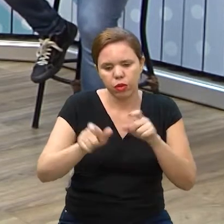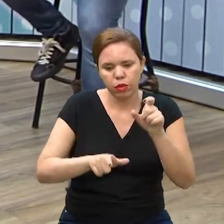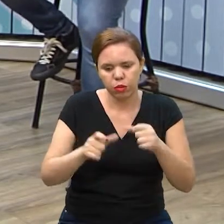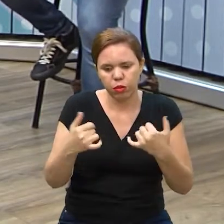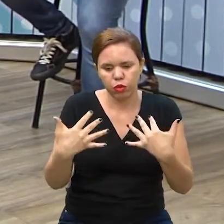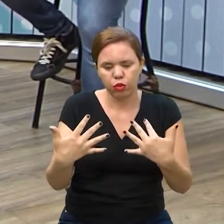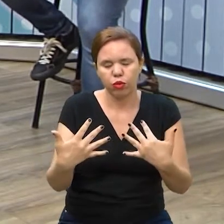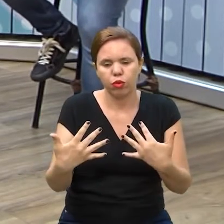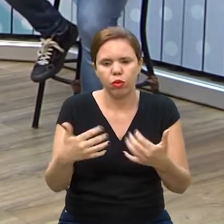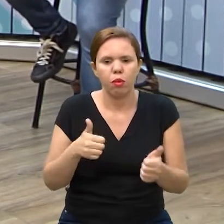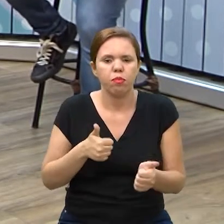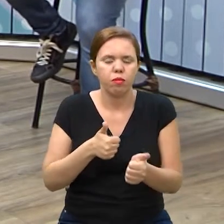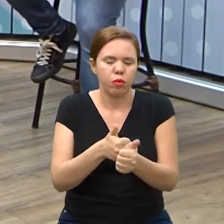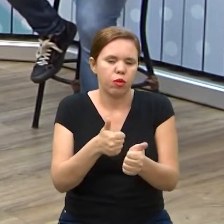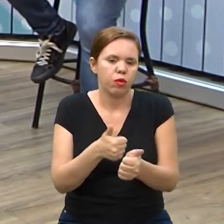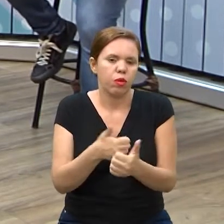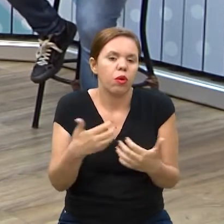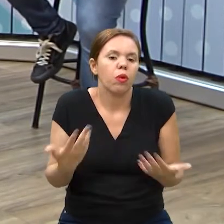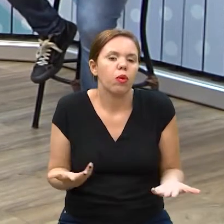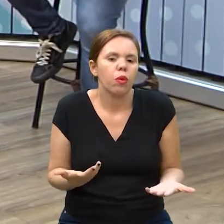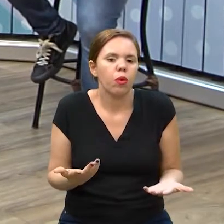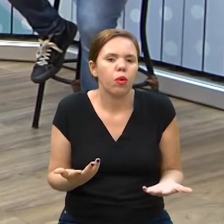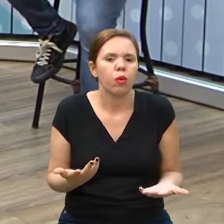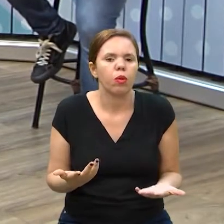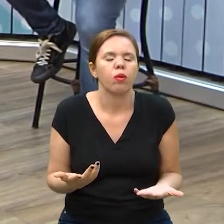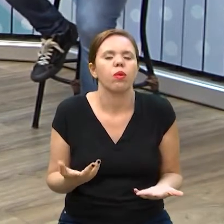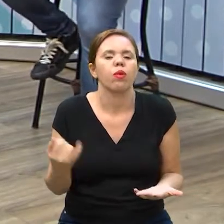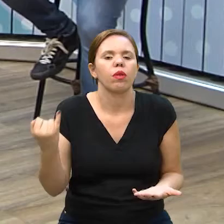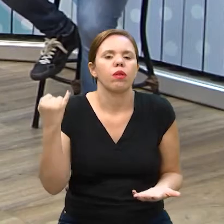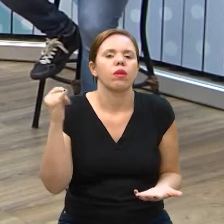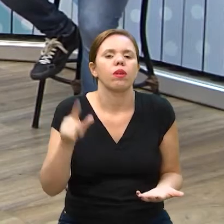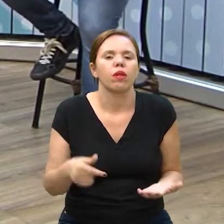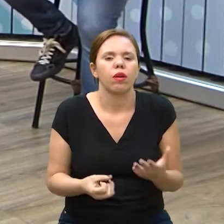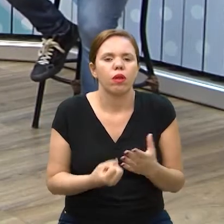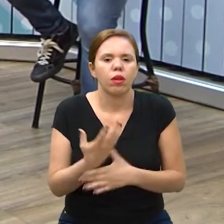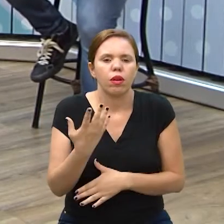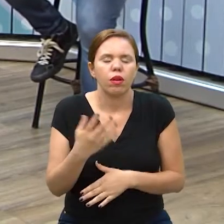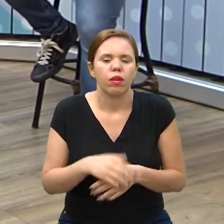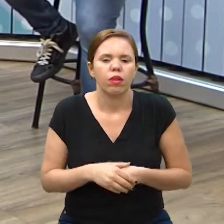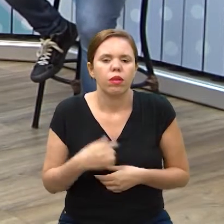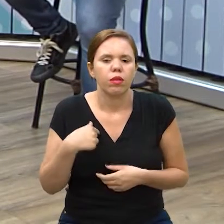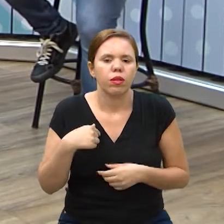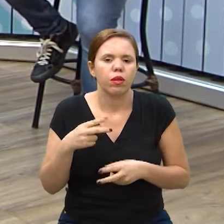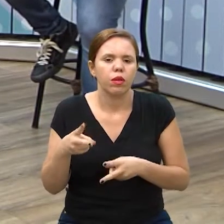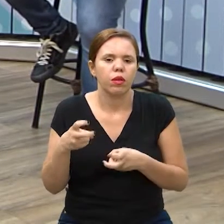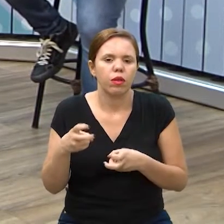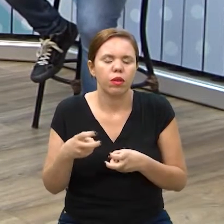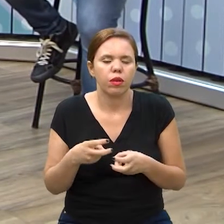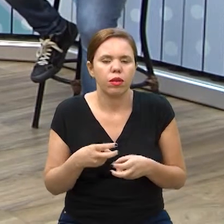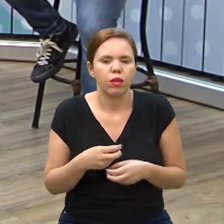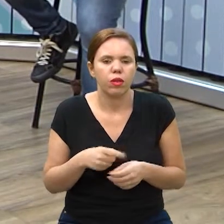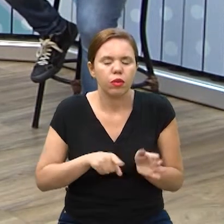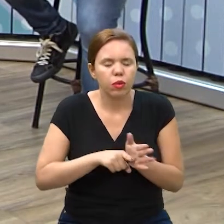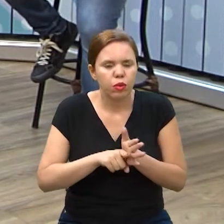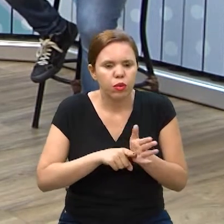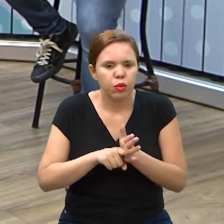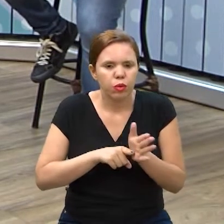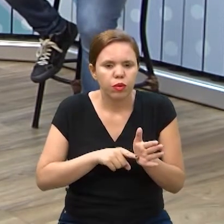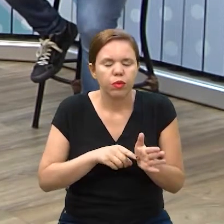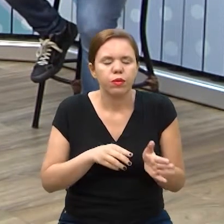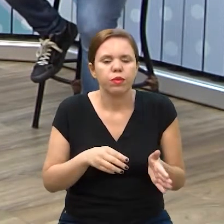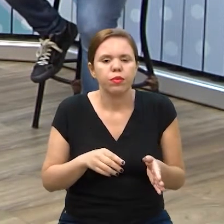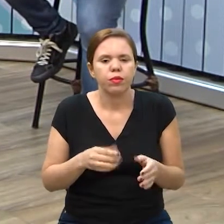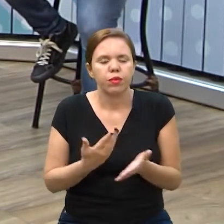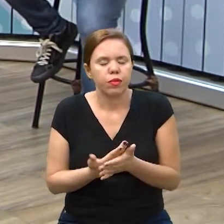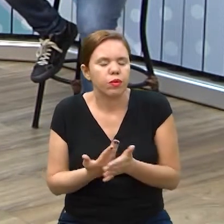o público, é a proximidade. Quais são esses pontos que geram a influência? O que eu percebi ao longo dos estudos e